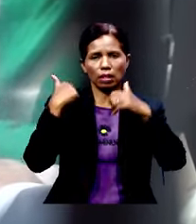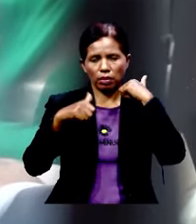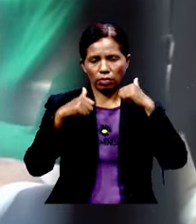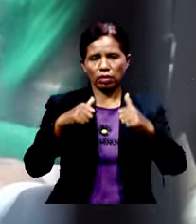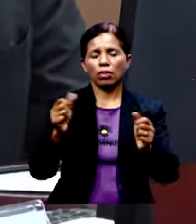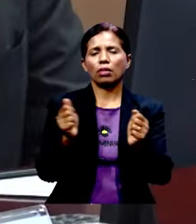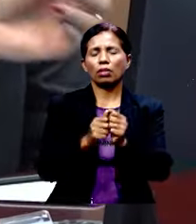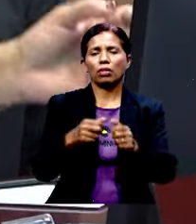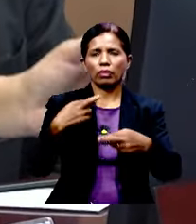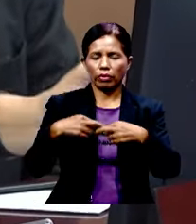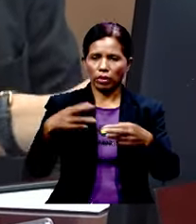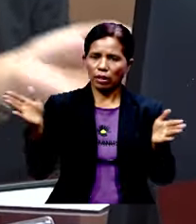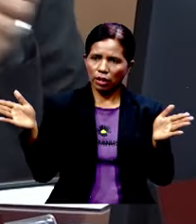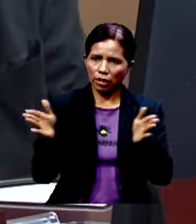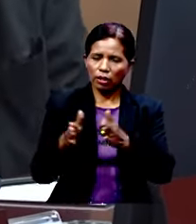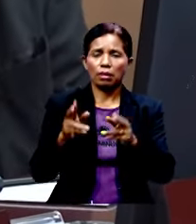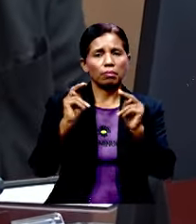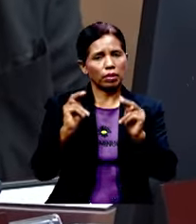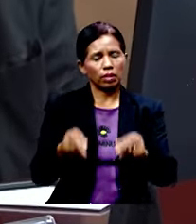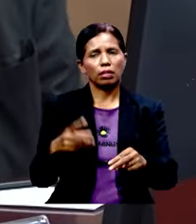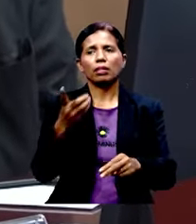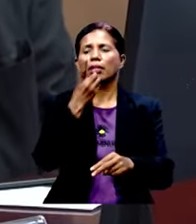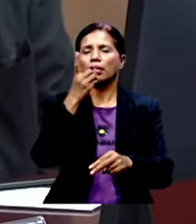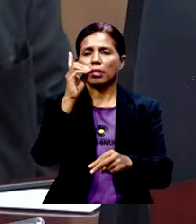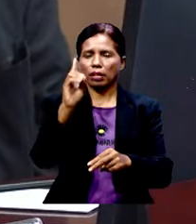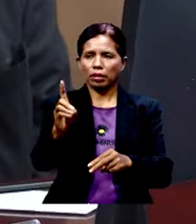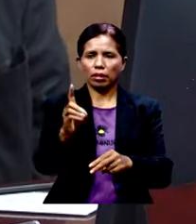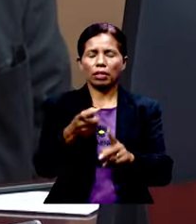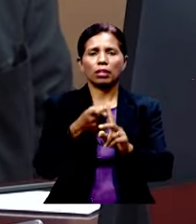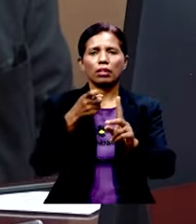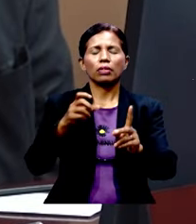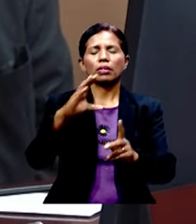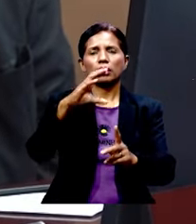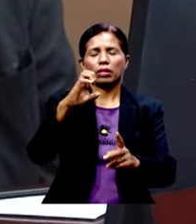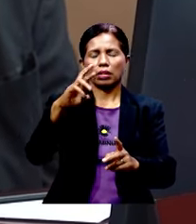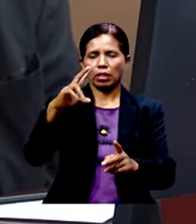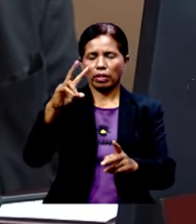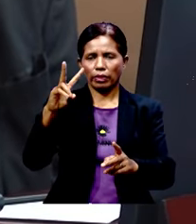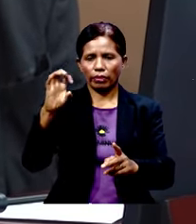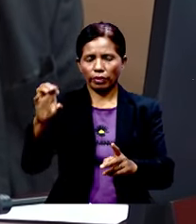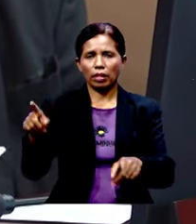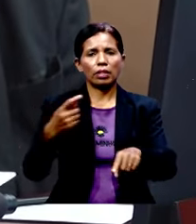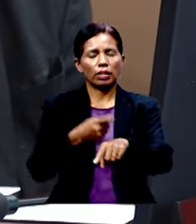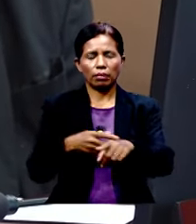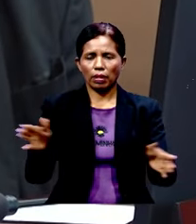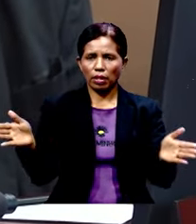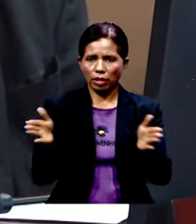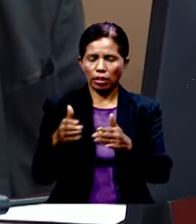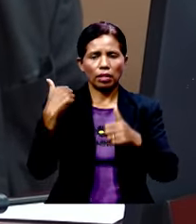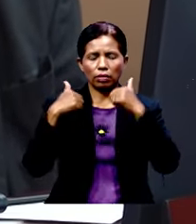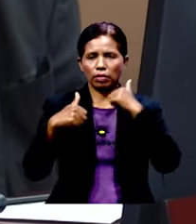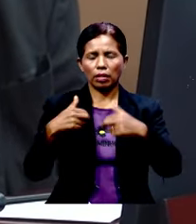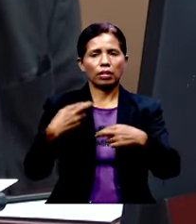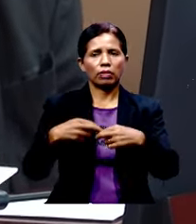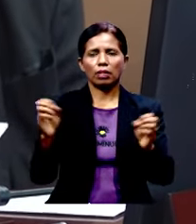o risco que nebe precisa de declaração inicio união o se serve e a tempo anessan atividade o risco lá de